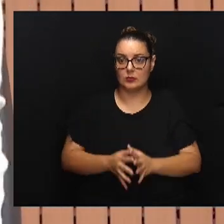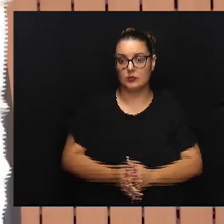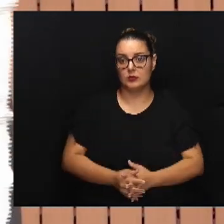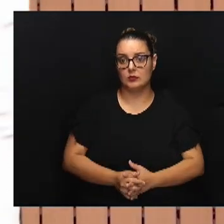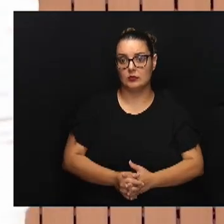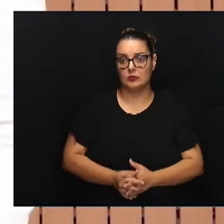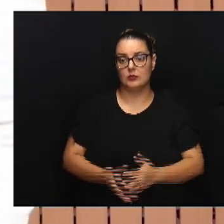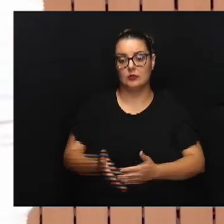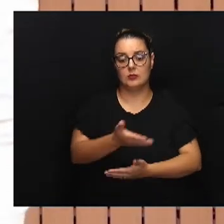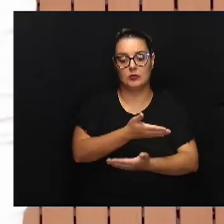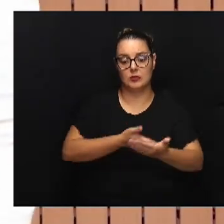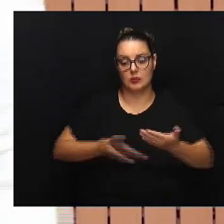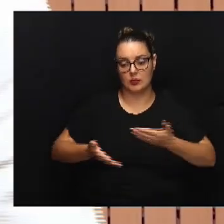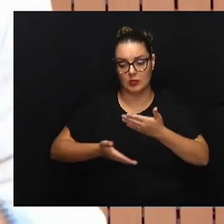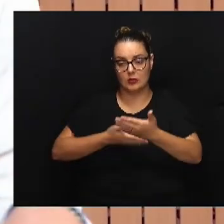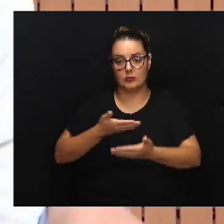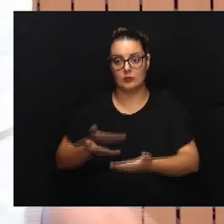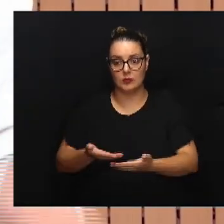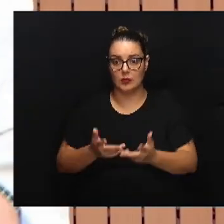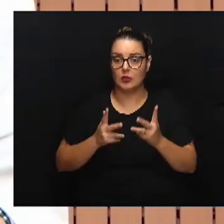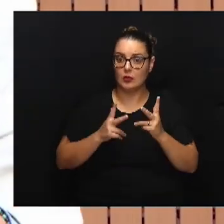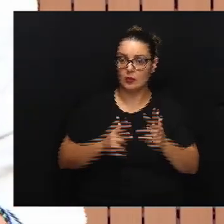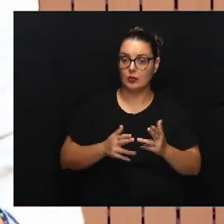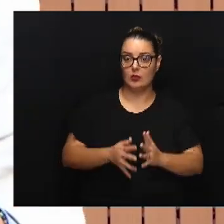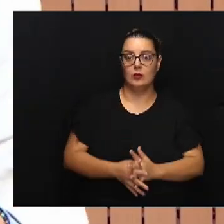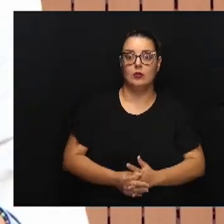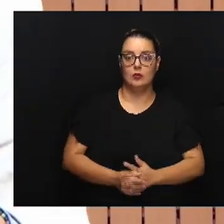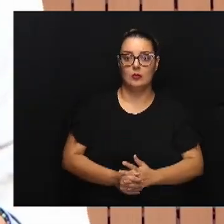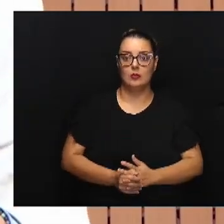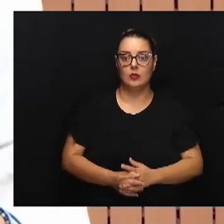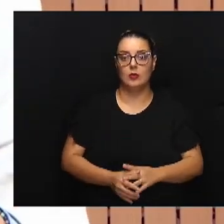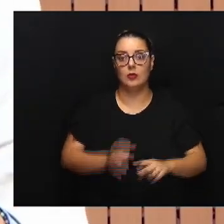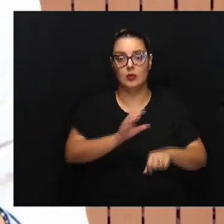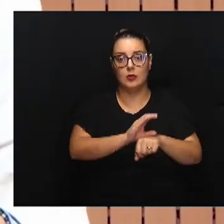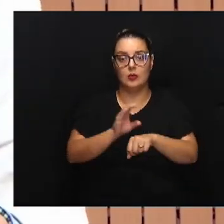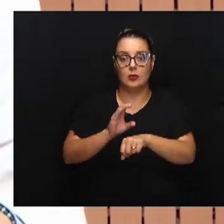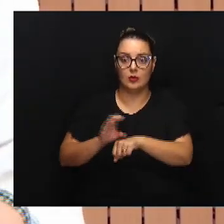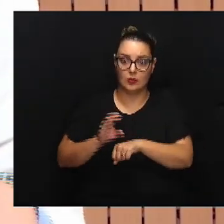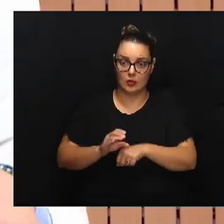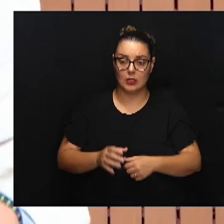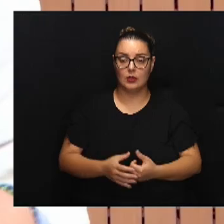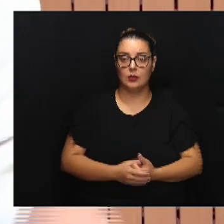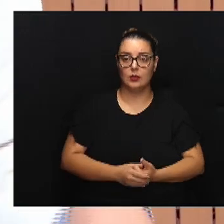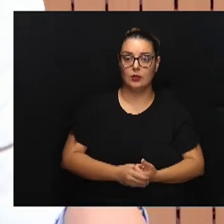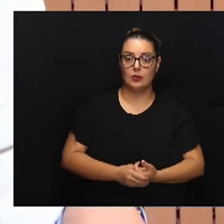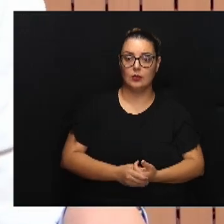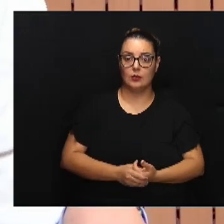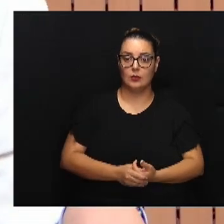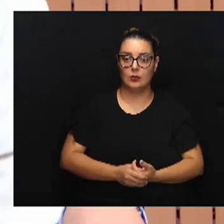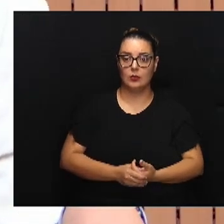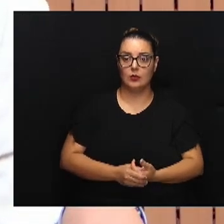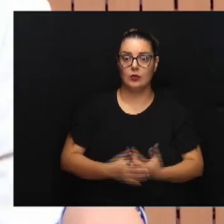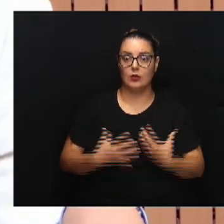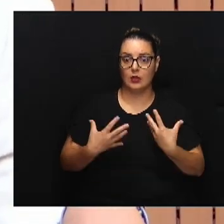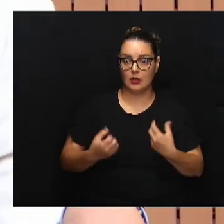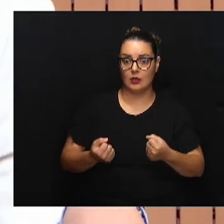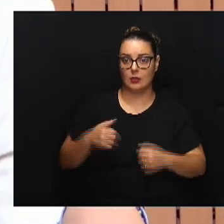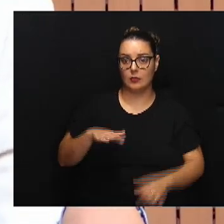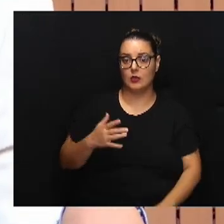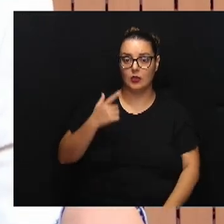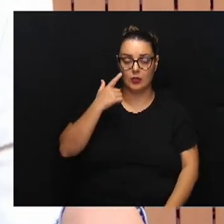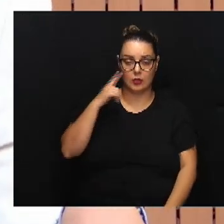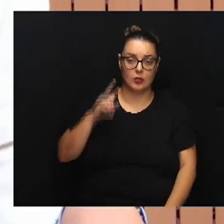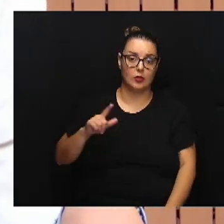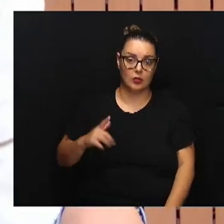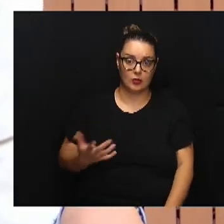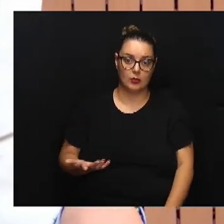essa articulação. Ao mesmo tempo, os cursinhos que conseguirem abrigar mais, nós, obviamente,